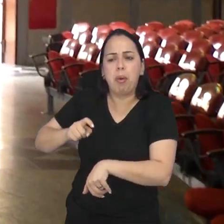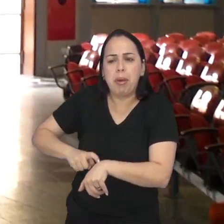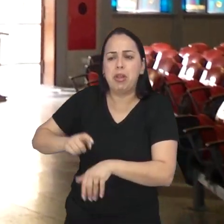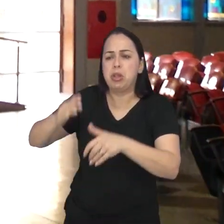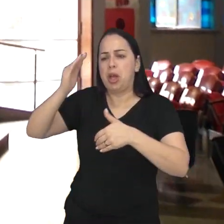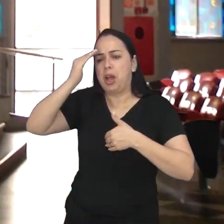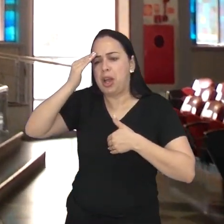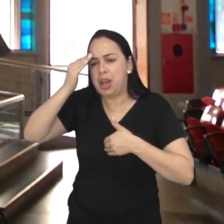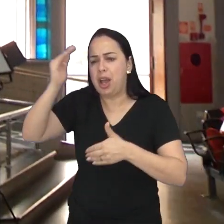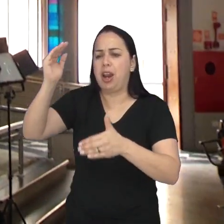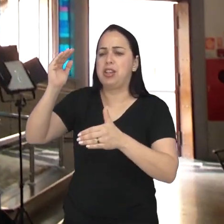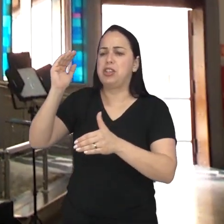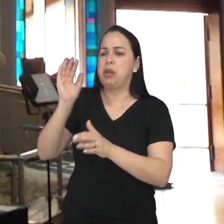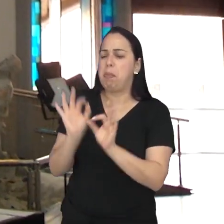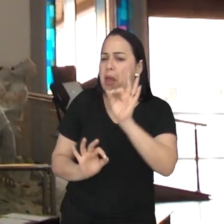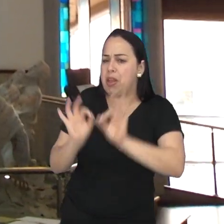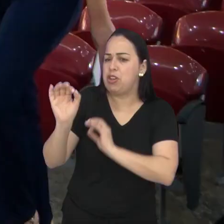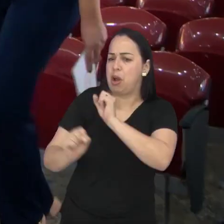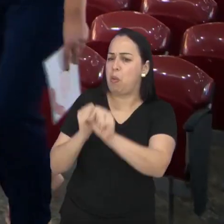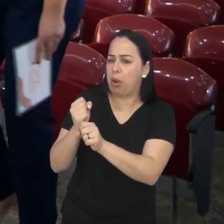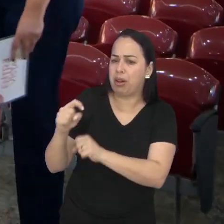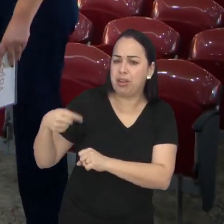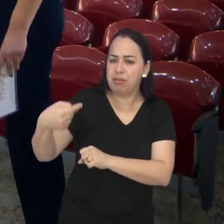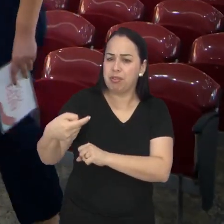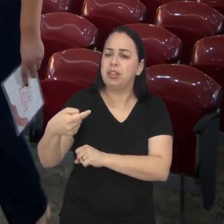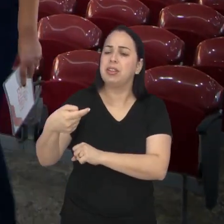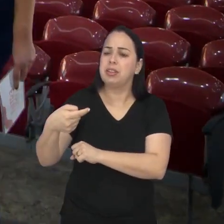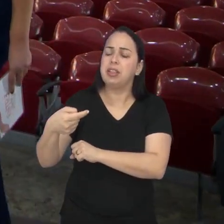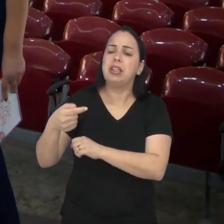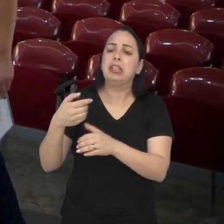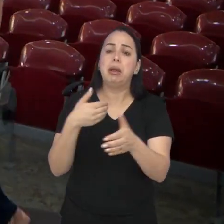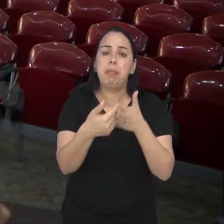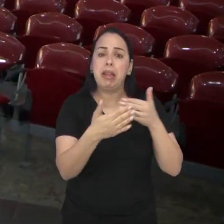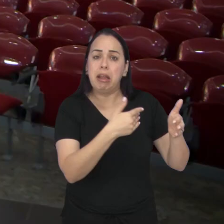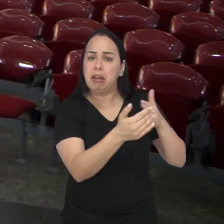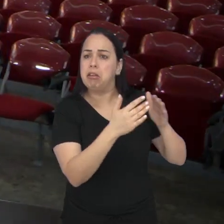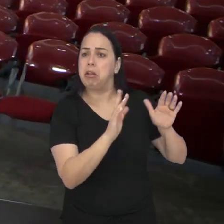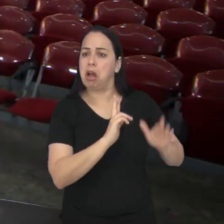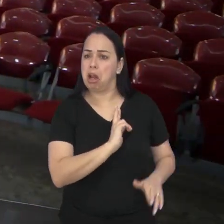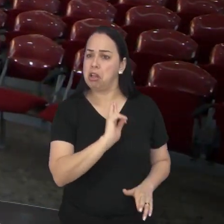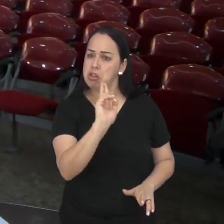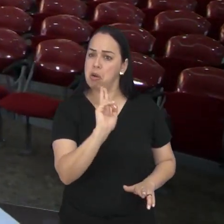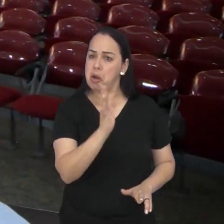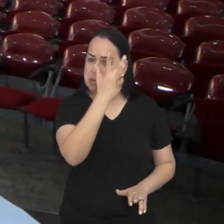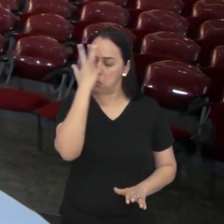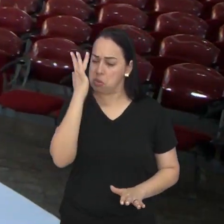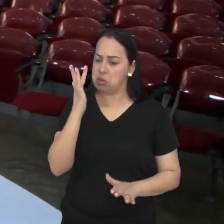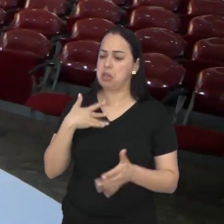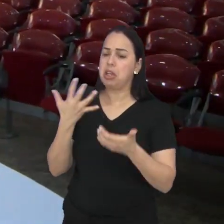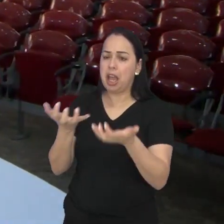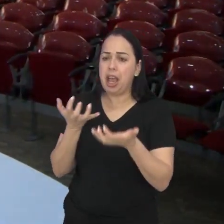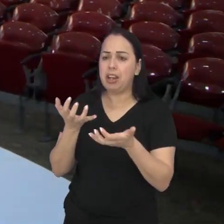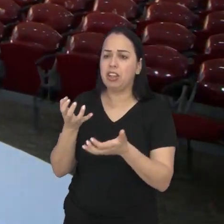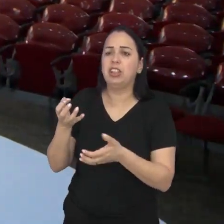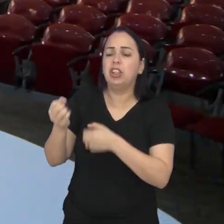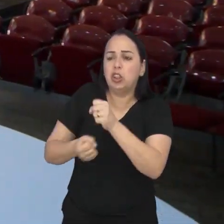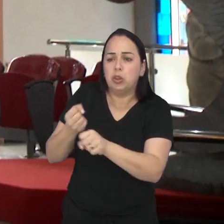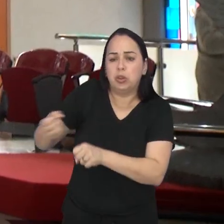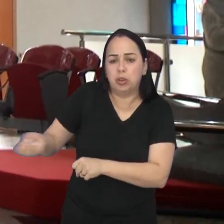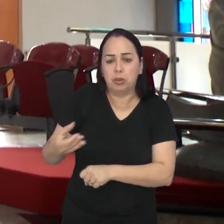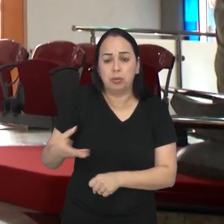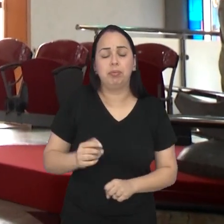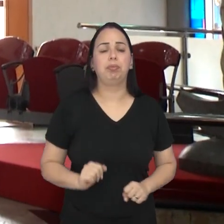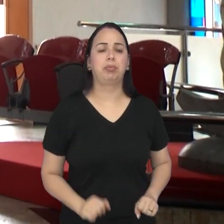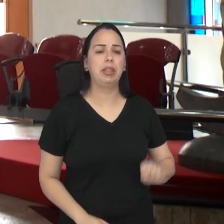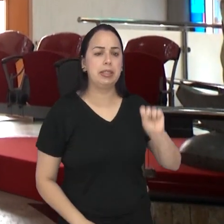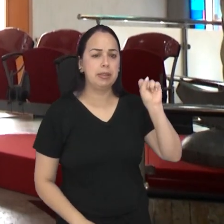de refletir, de planejar um novo ciclo, né? Isso daí funciona independente da religião, né? Sim,